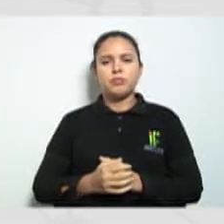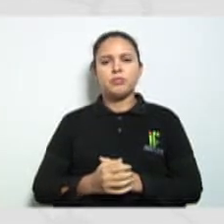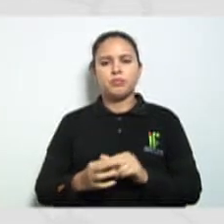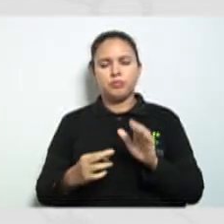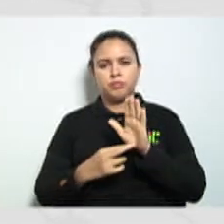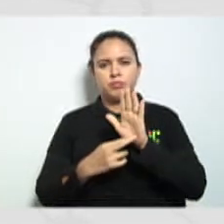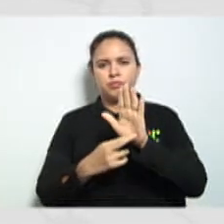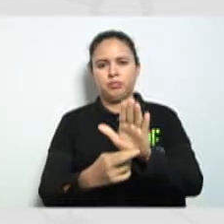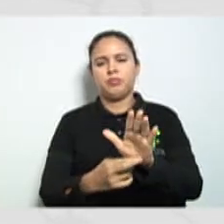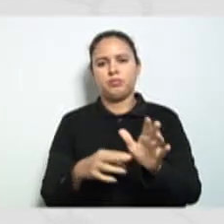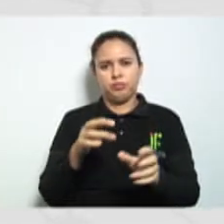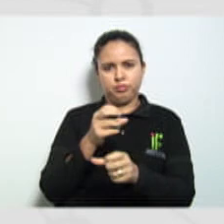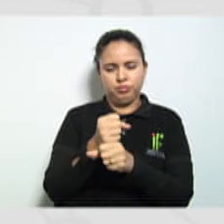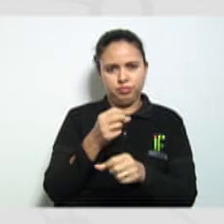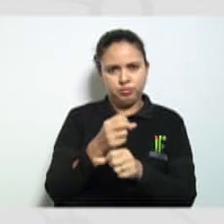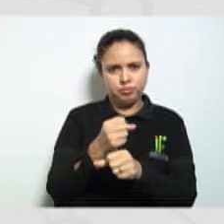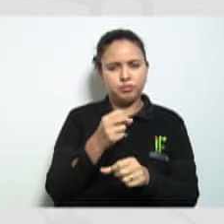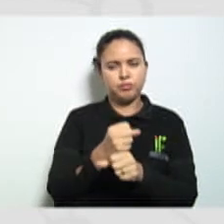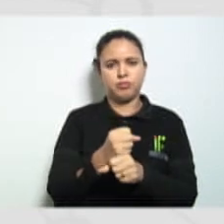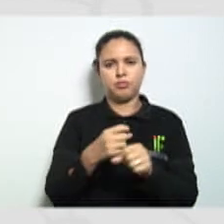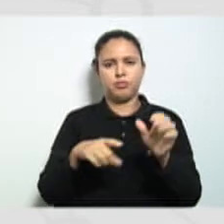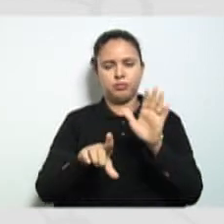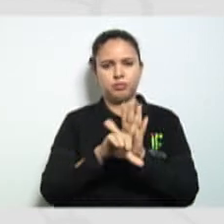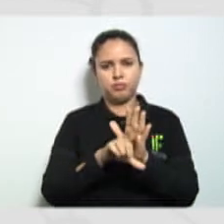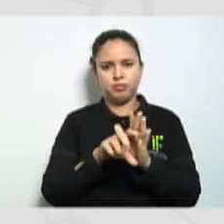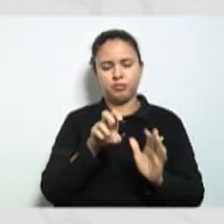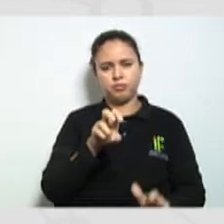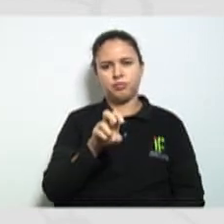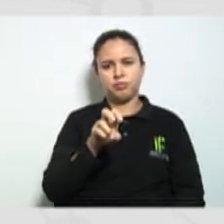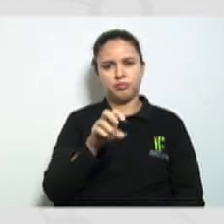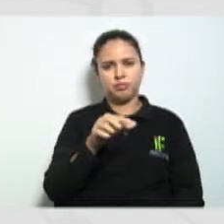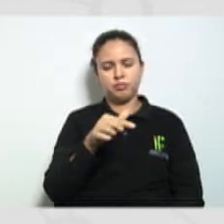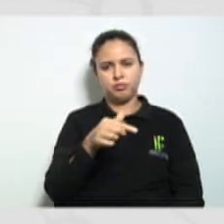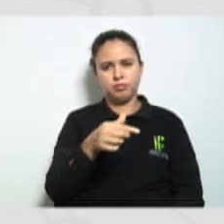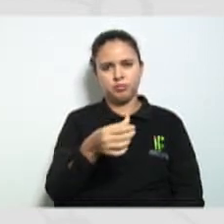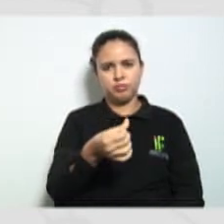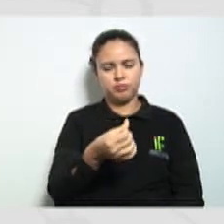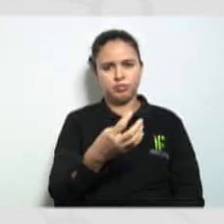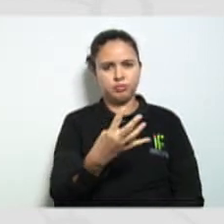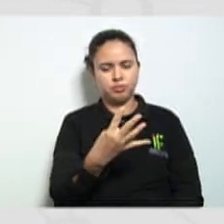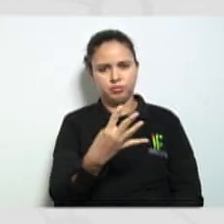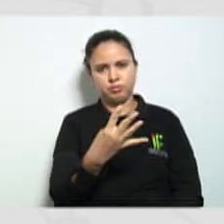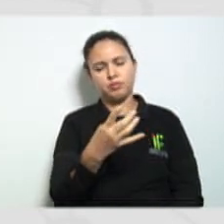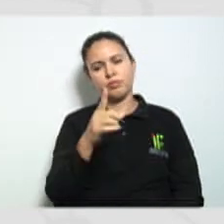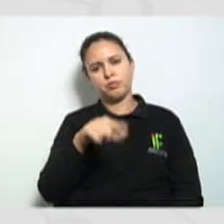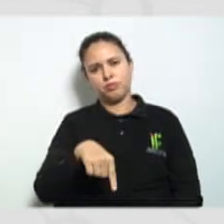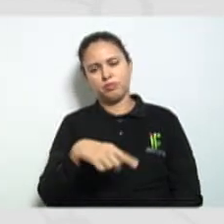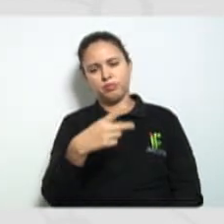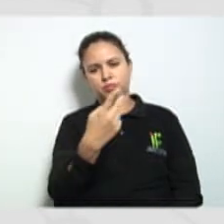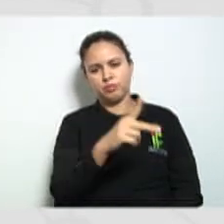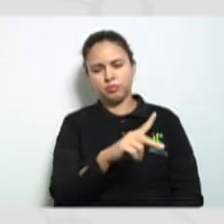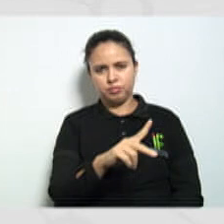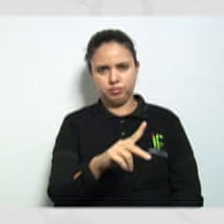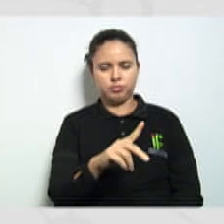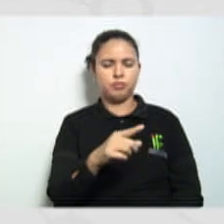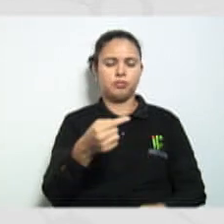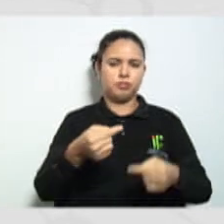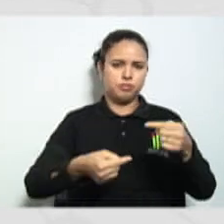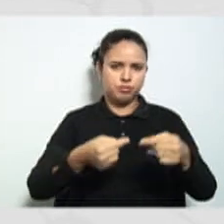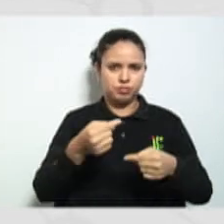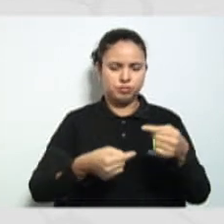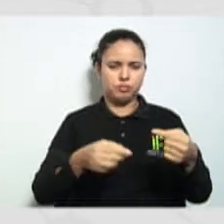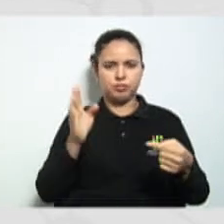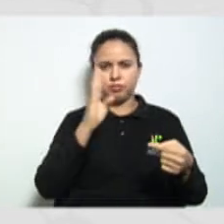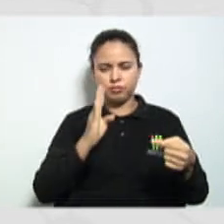Demonstrações contábeis. A Lei número 5.764, de Política Nacional do Cooperativismo, define, no seu